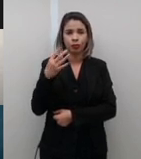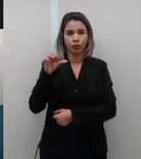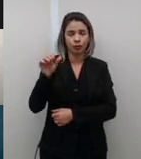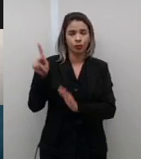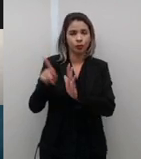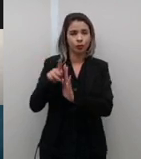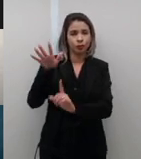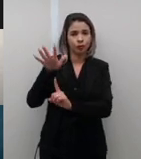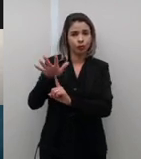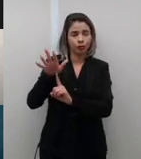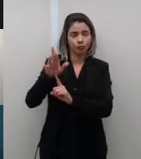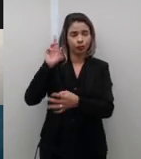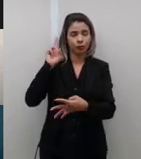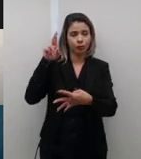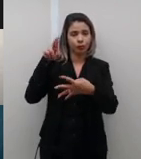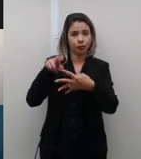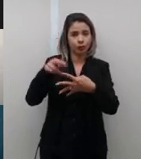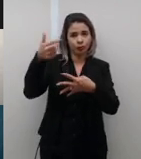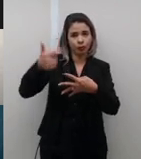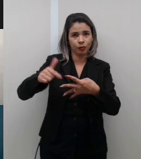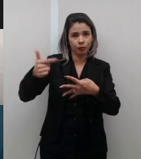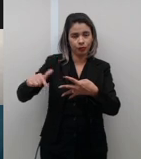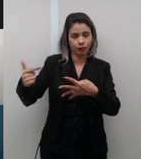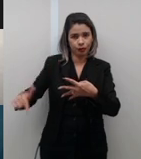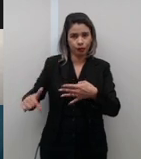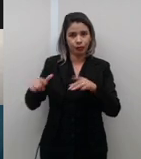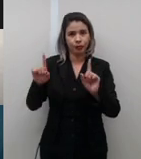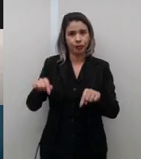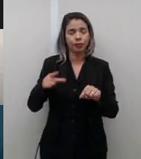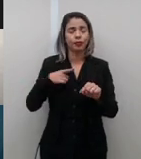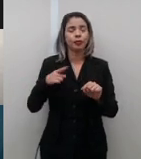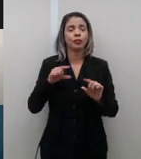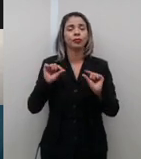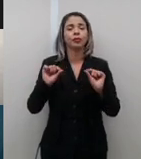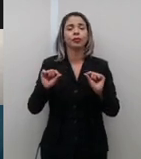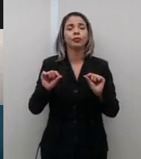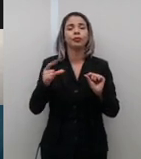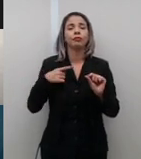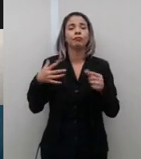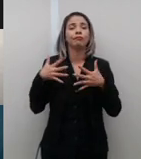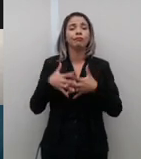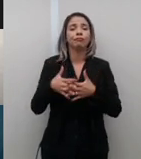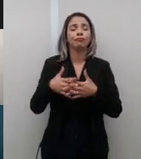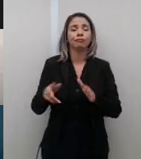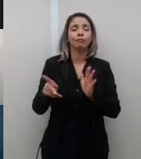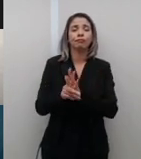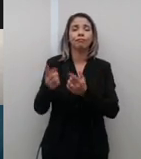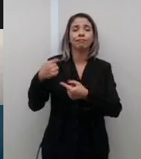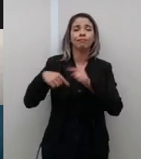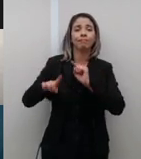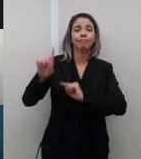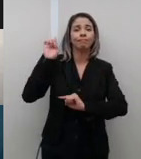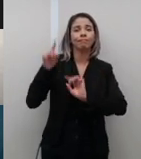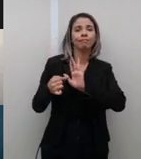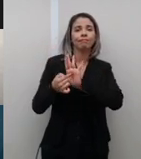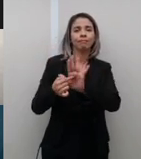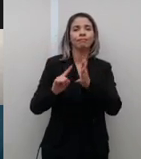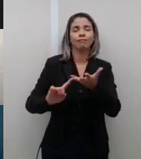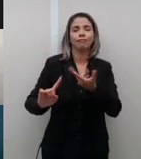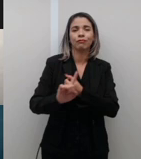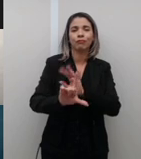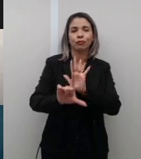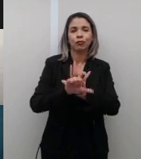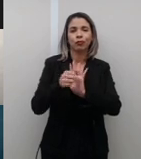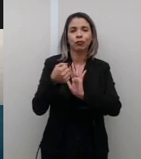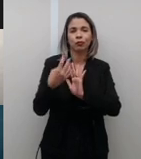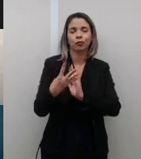tema 1199, como todos sabem, cuja controvérsia girava em torno da retroatividade das disposições da Lei